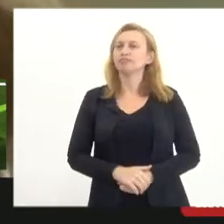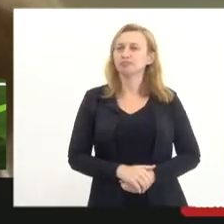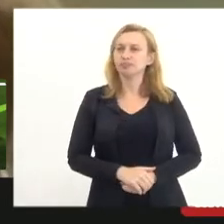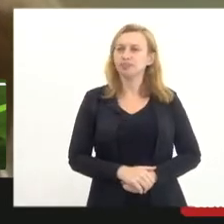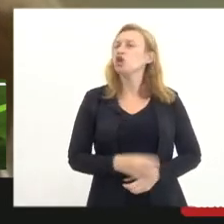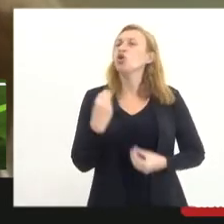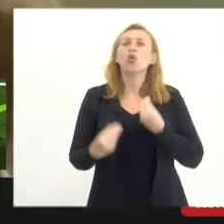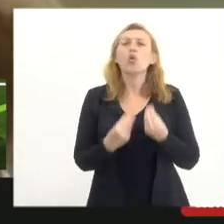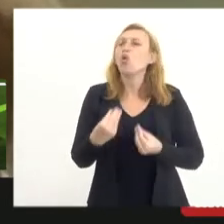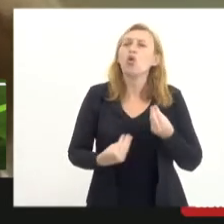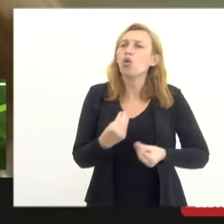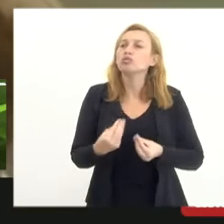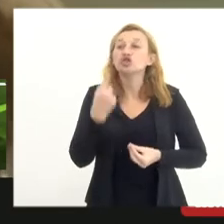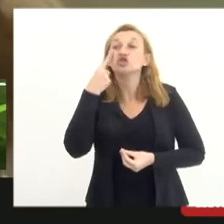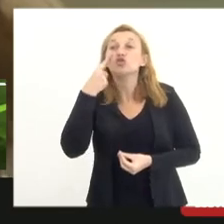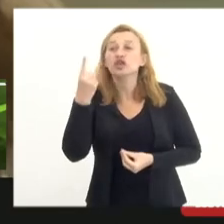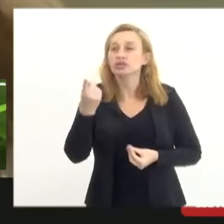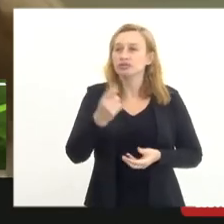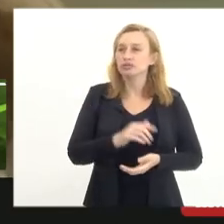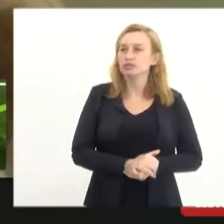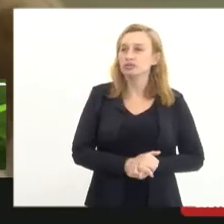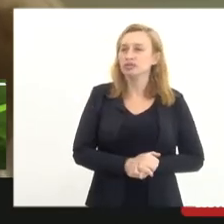né? Como é que vocês estão vendo isso?